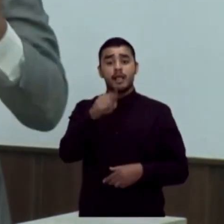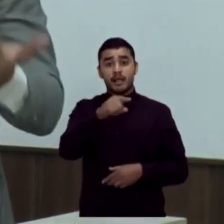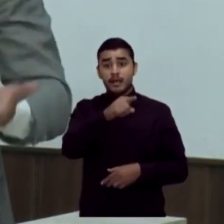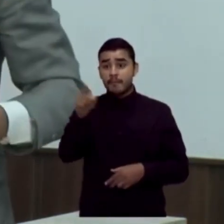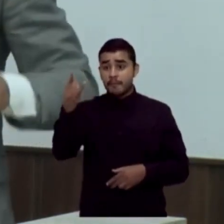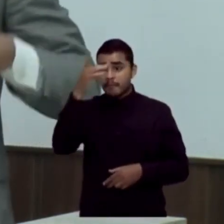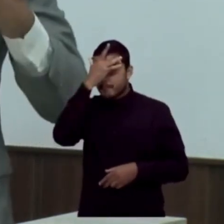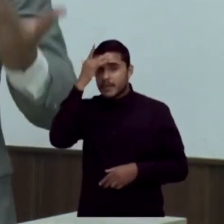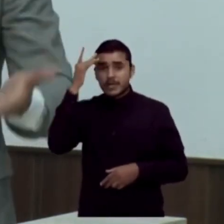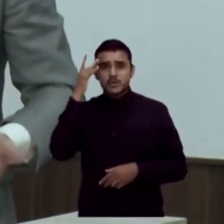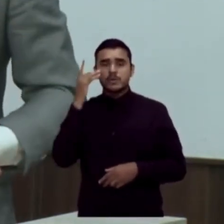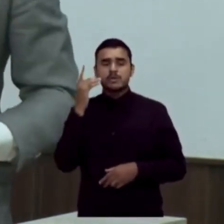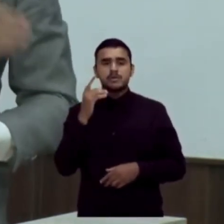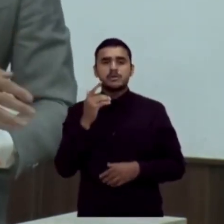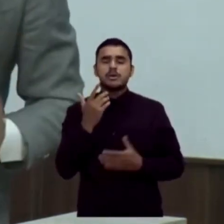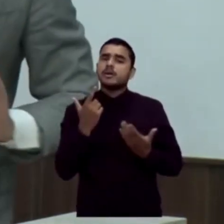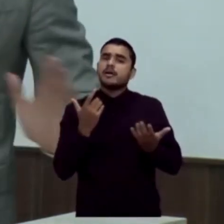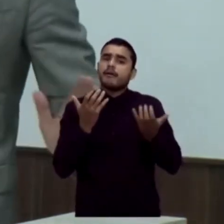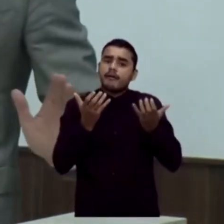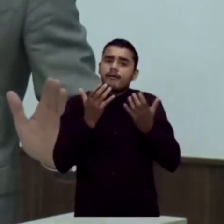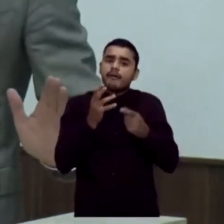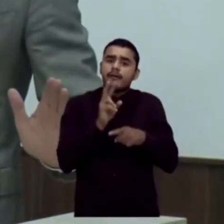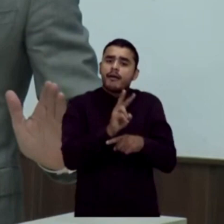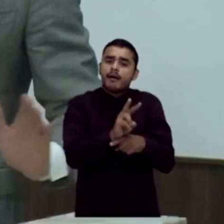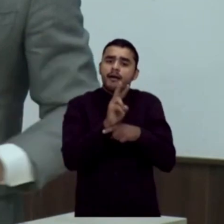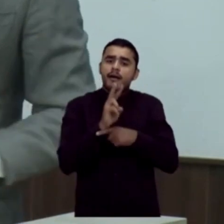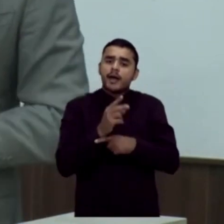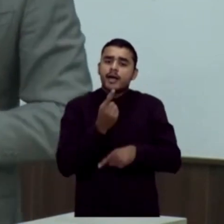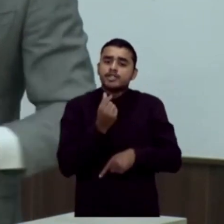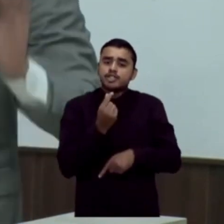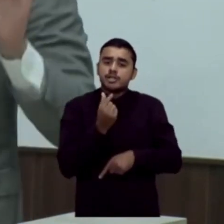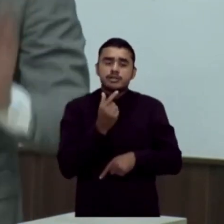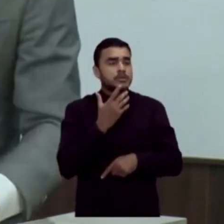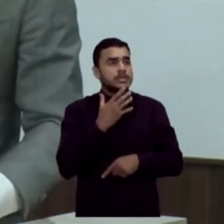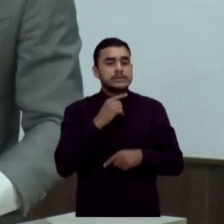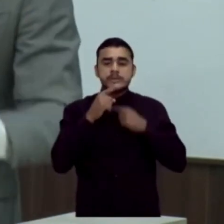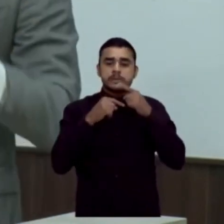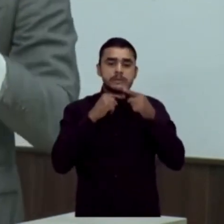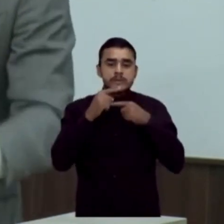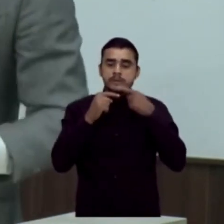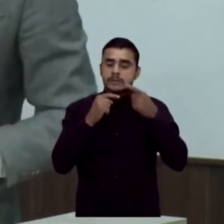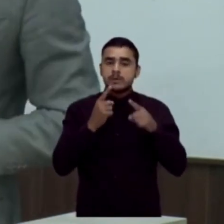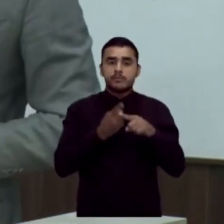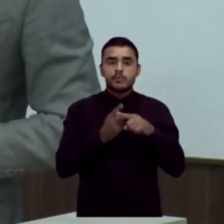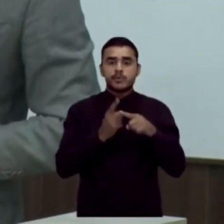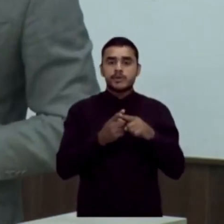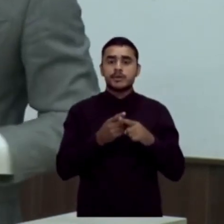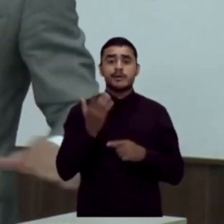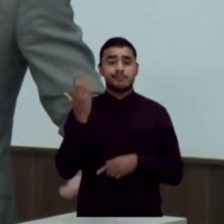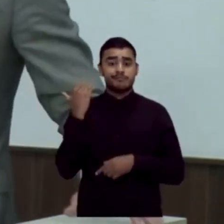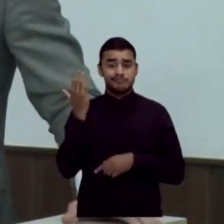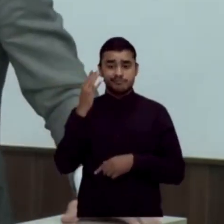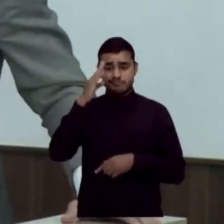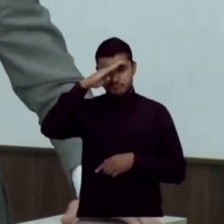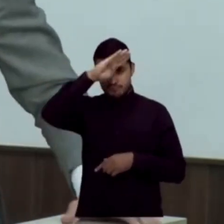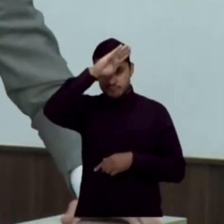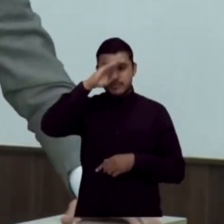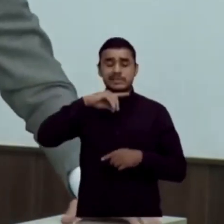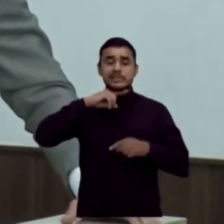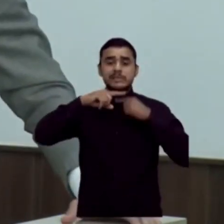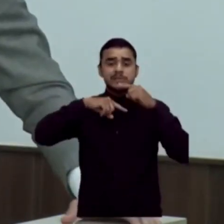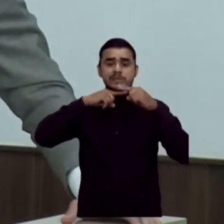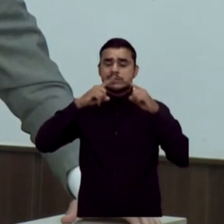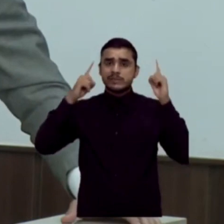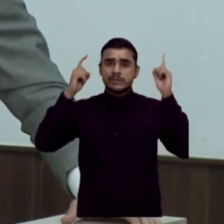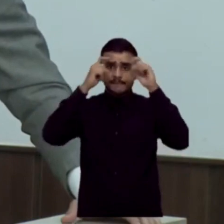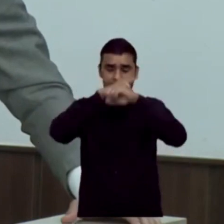distorções que foram feitas no programa habitacional do governo passado. Então, são mudanças concretas que já se fazem sentir, mas eu quero falar sobre